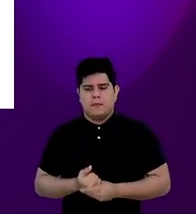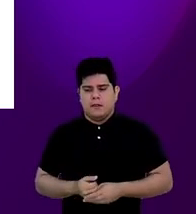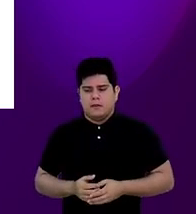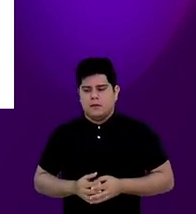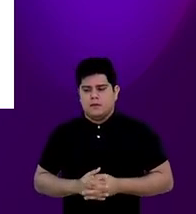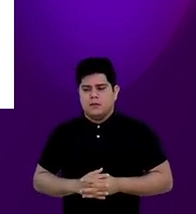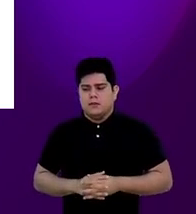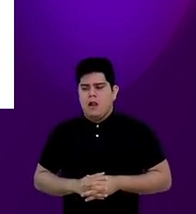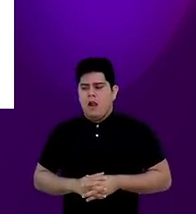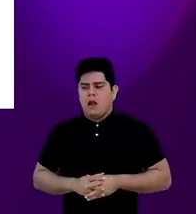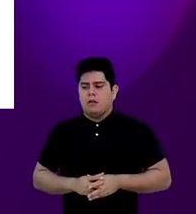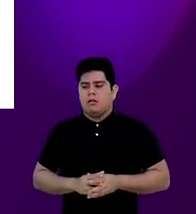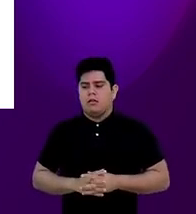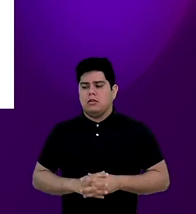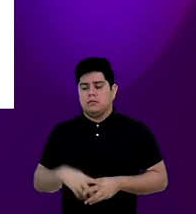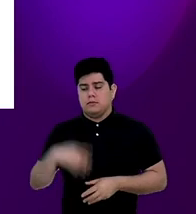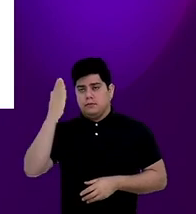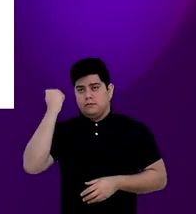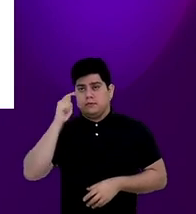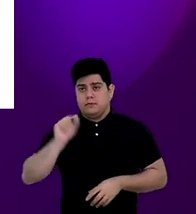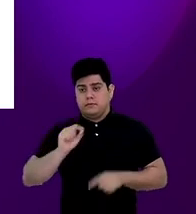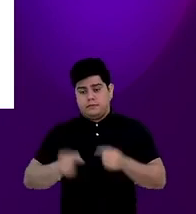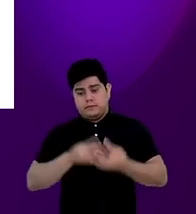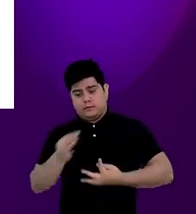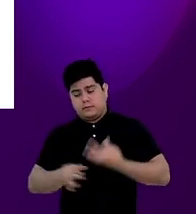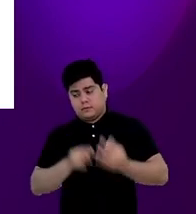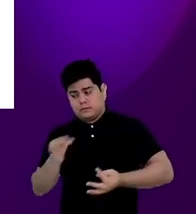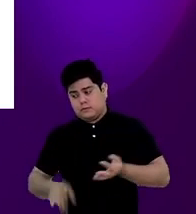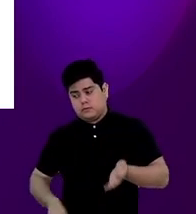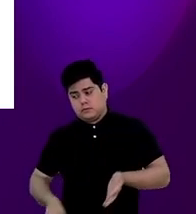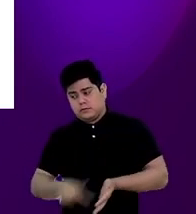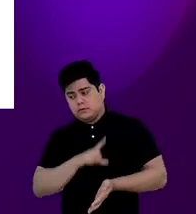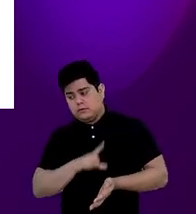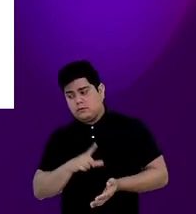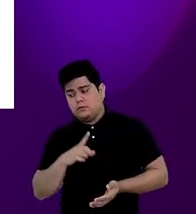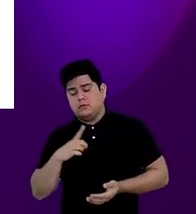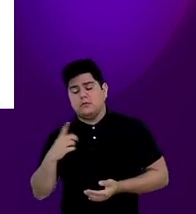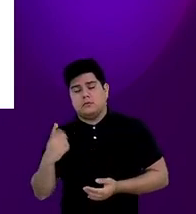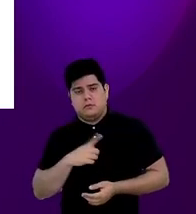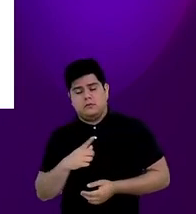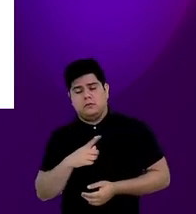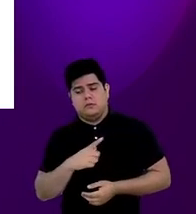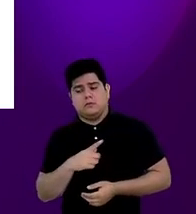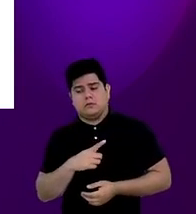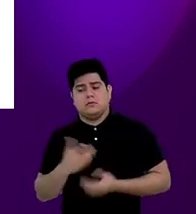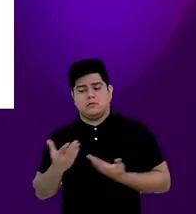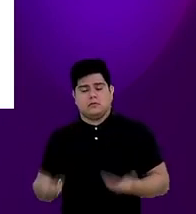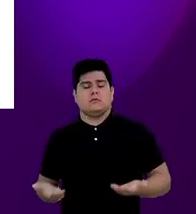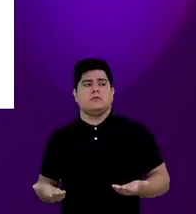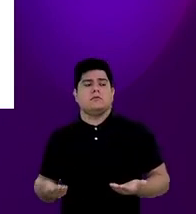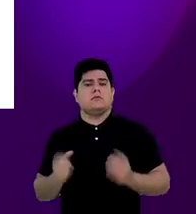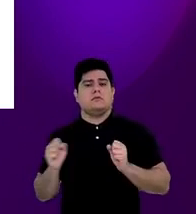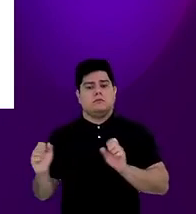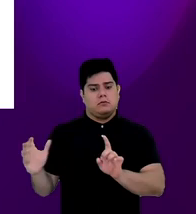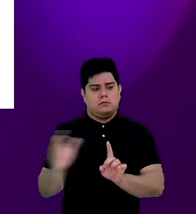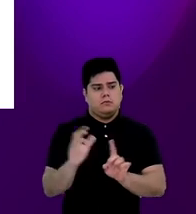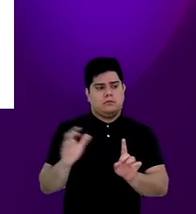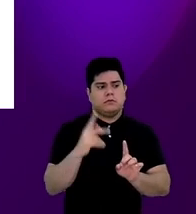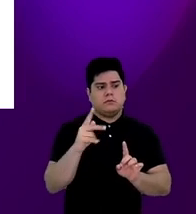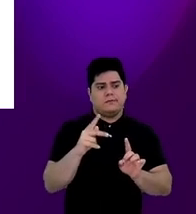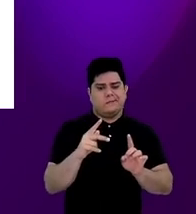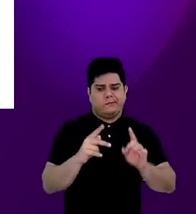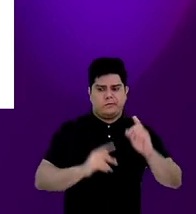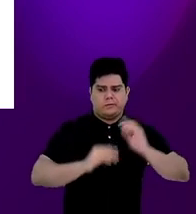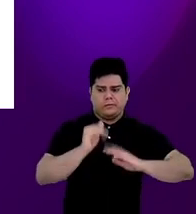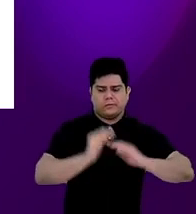Que a noção de que a terapia prévia importa, uma vez que ela pode influenciar a sua